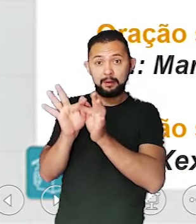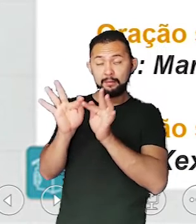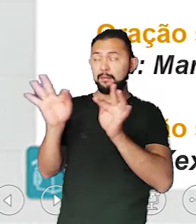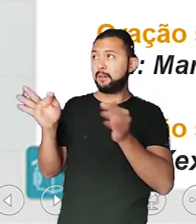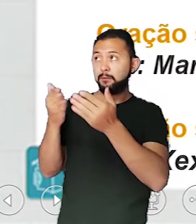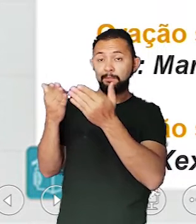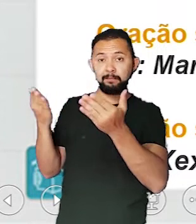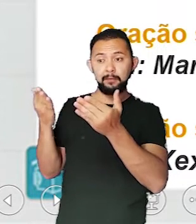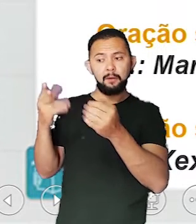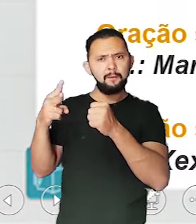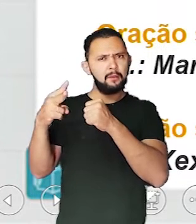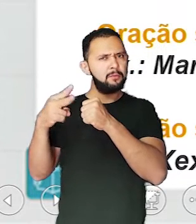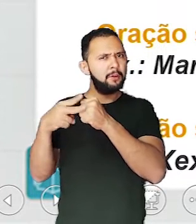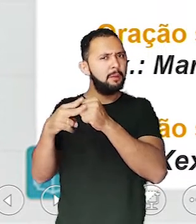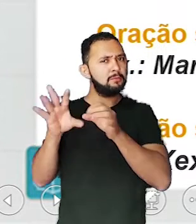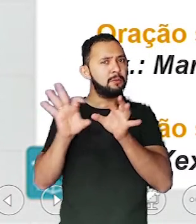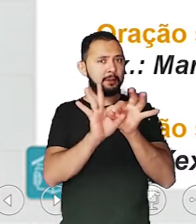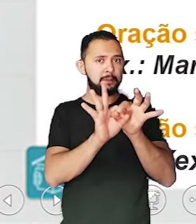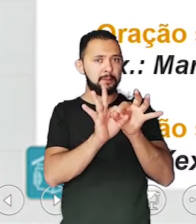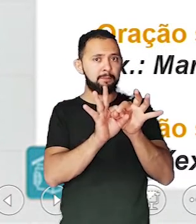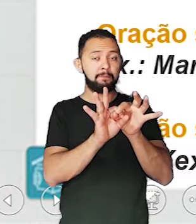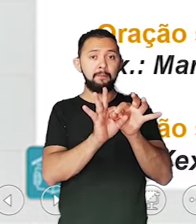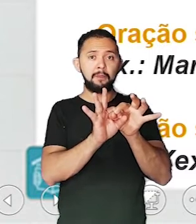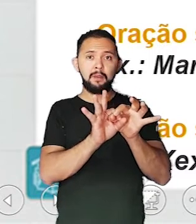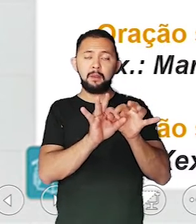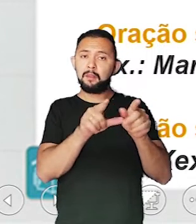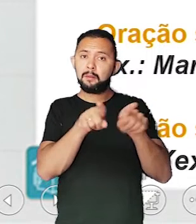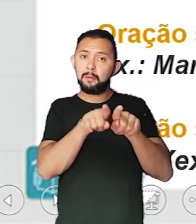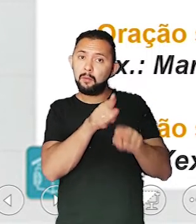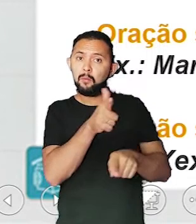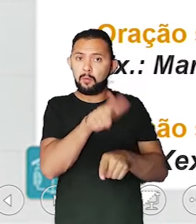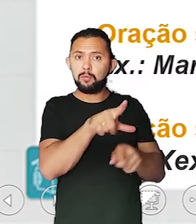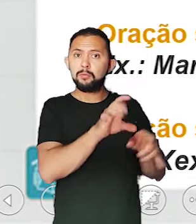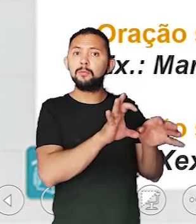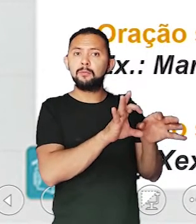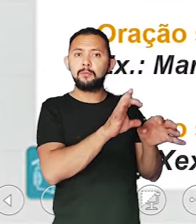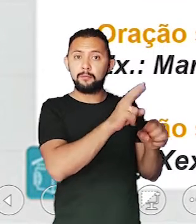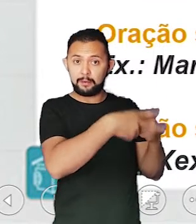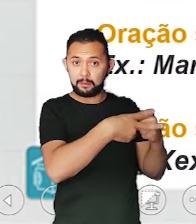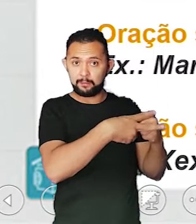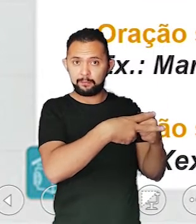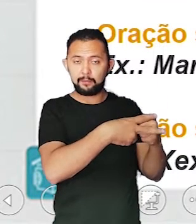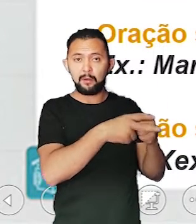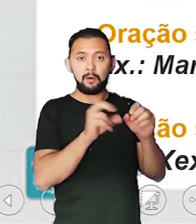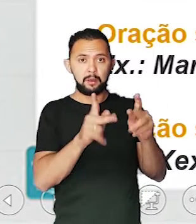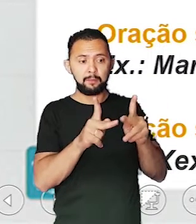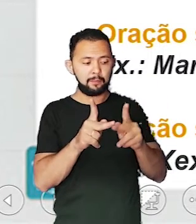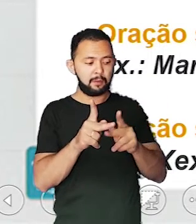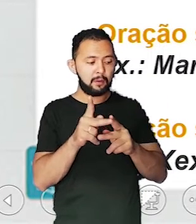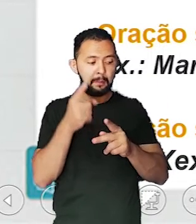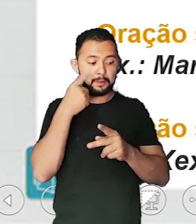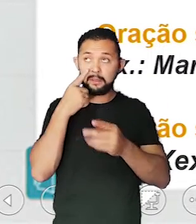Verbo de ligação, certo? É. E nós temos aqui o outro verbo, compareça, ok? Verbo de ligação